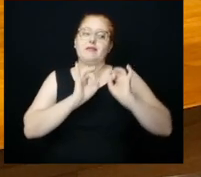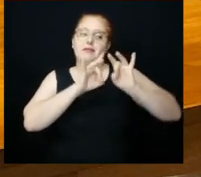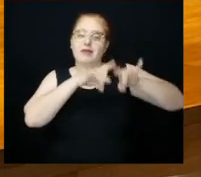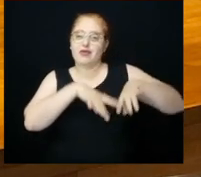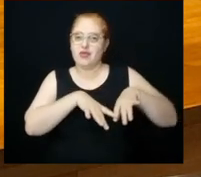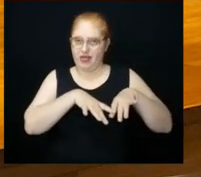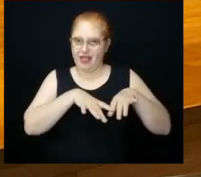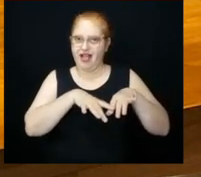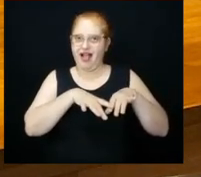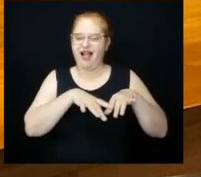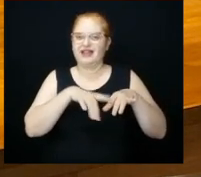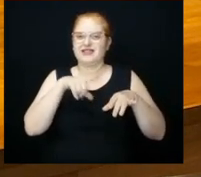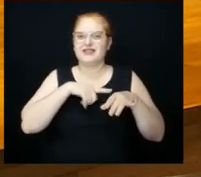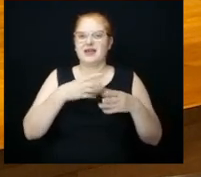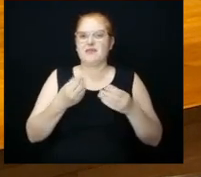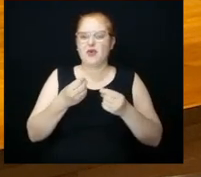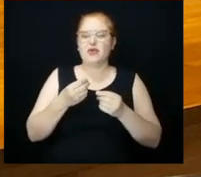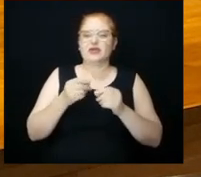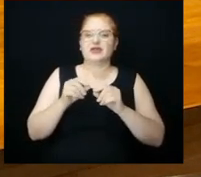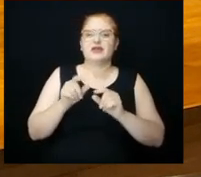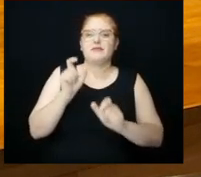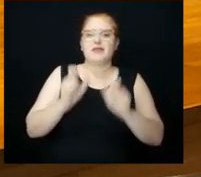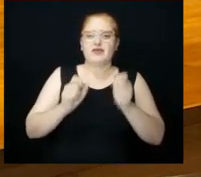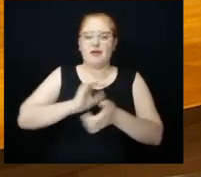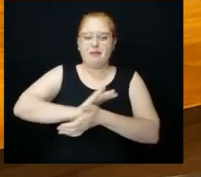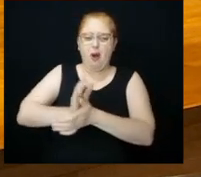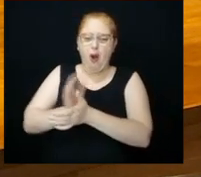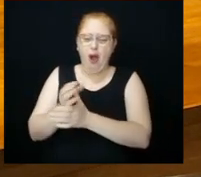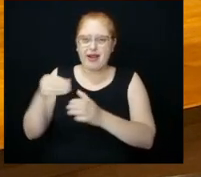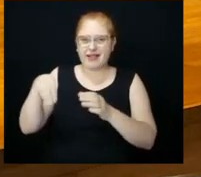está cheio de cadáveres também de guerra. Né?